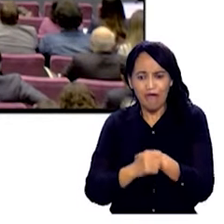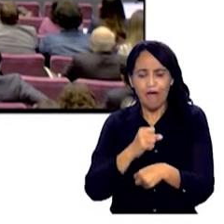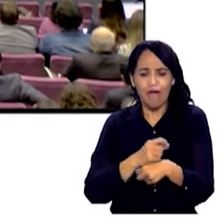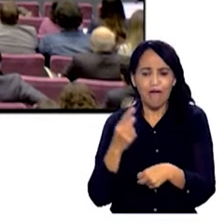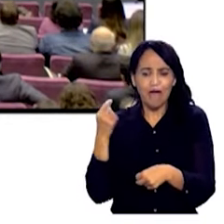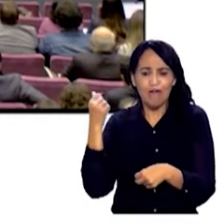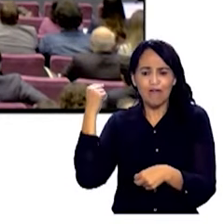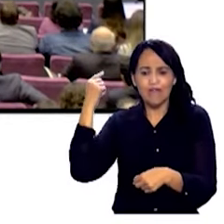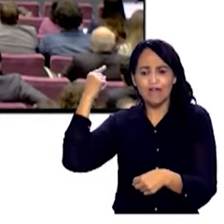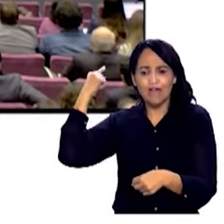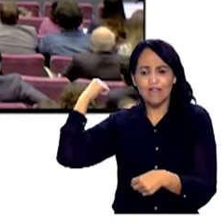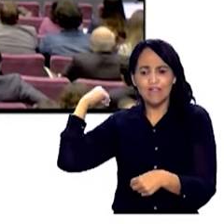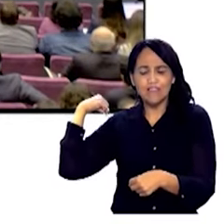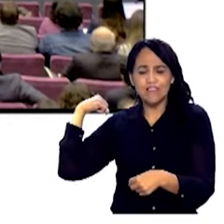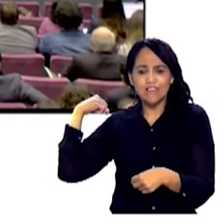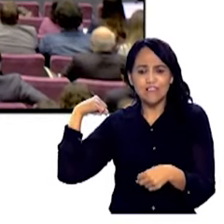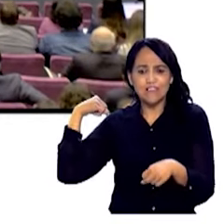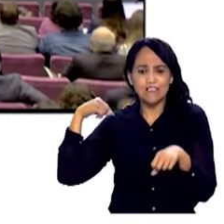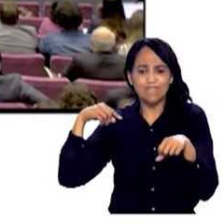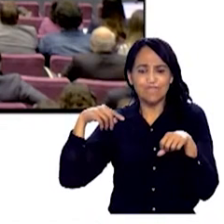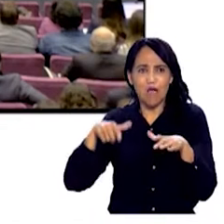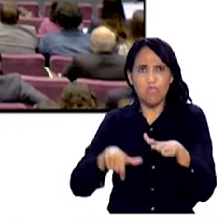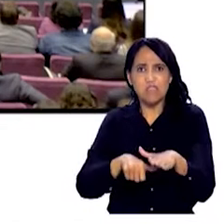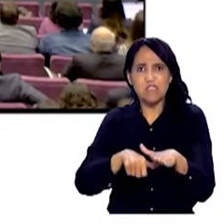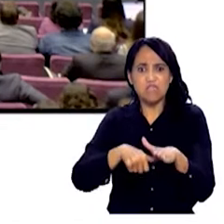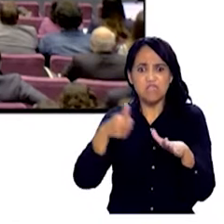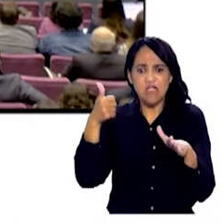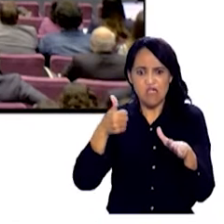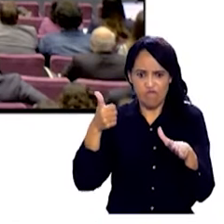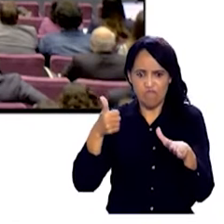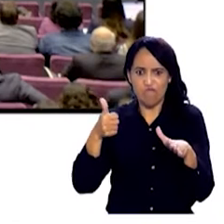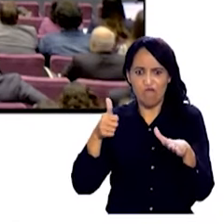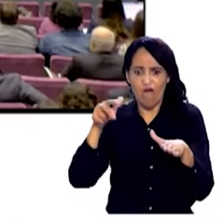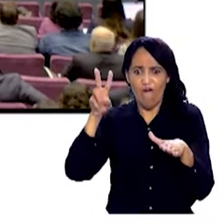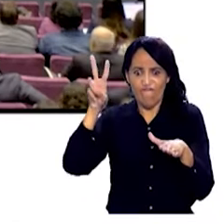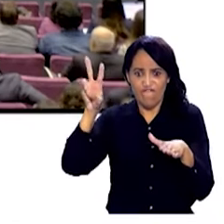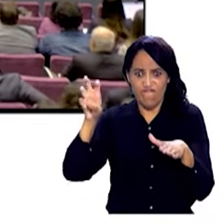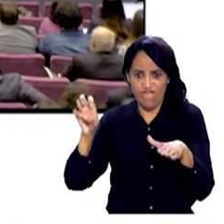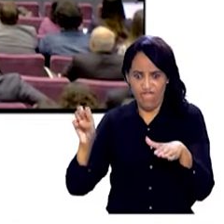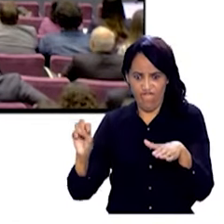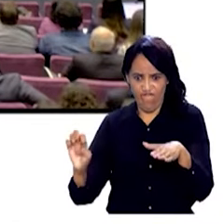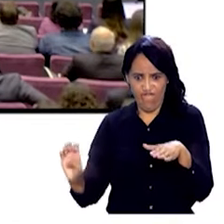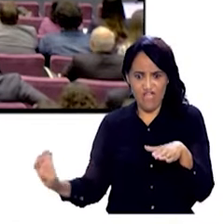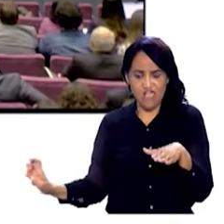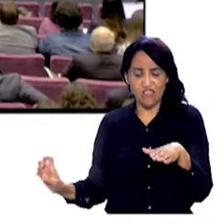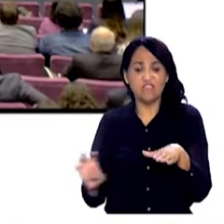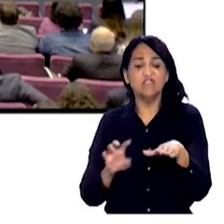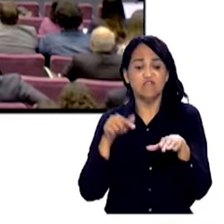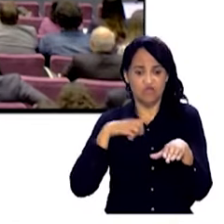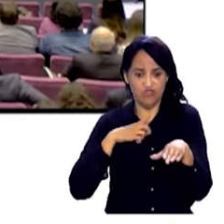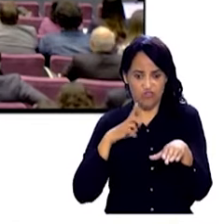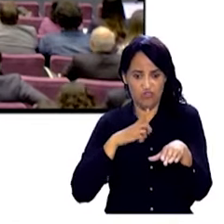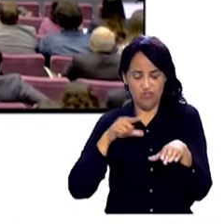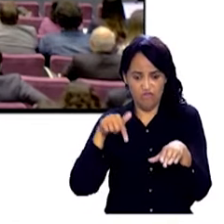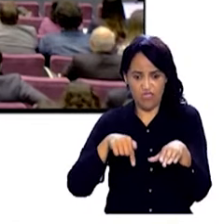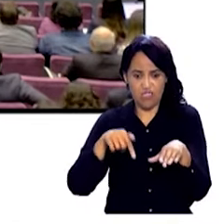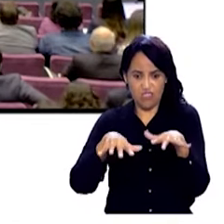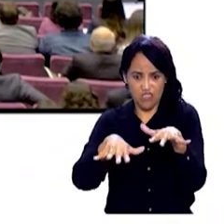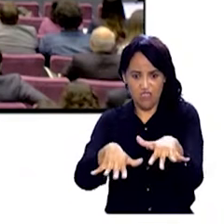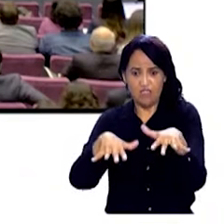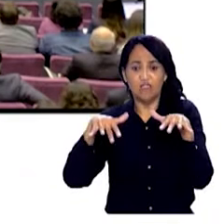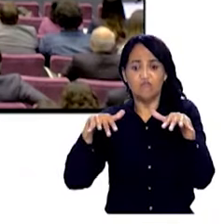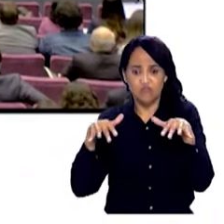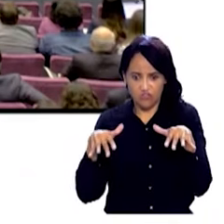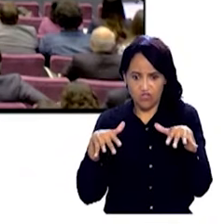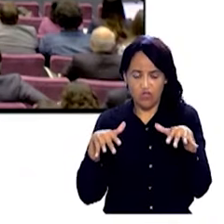a primeira vez que eu tive nesse auditório foi em 2002 2003 na primeira Jornada de Direito Civil Ministro ruio Rosado na época organizou o evento e